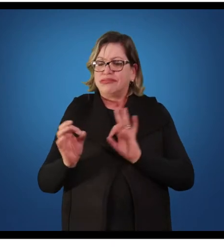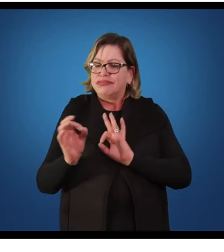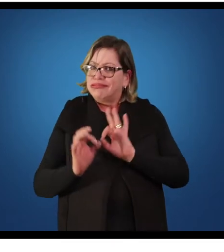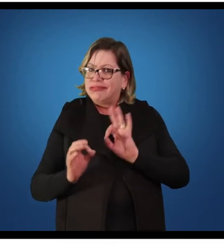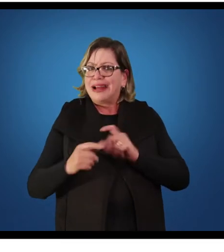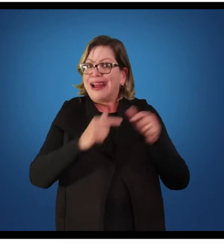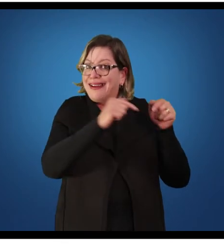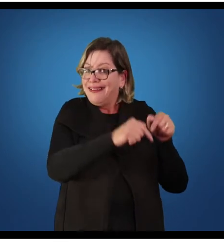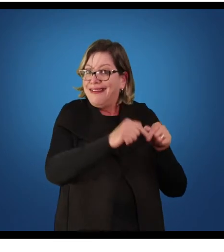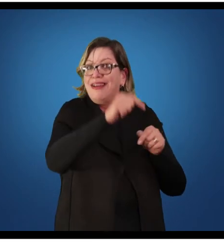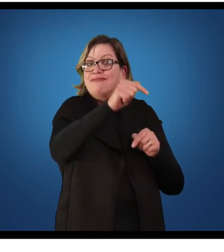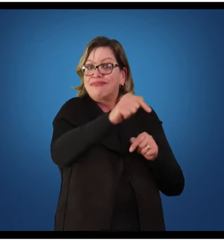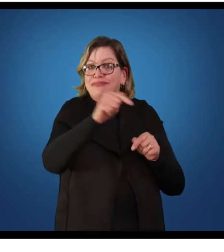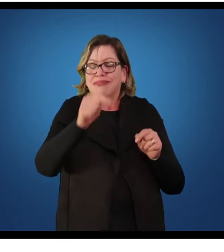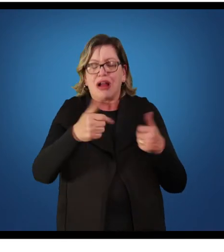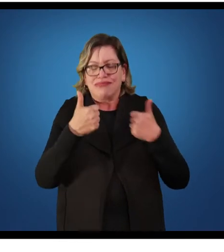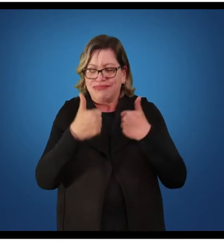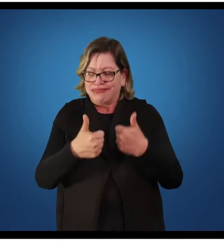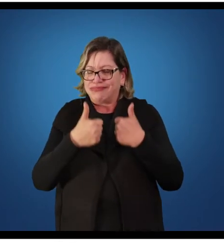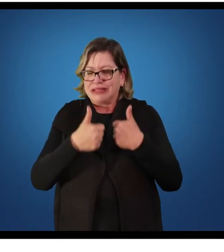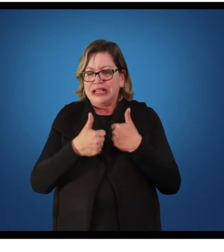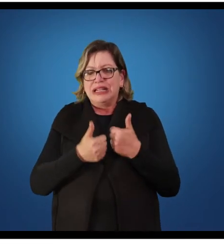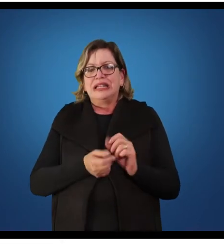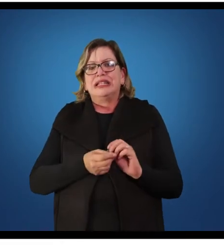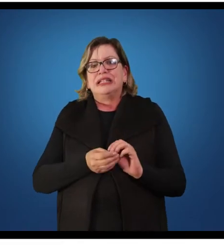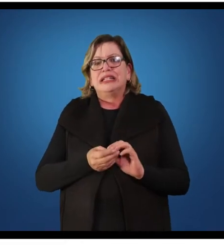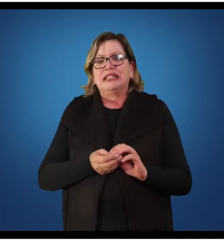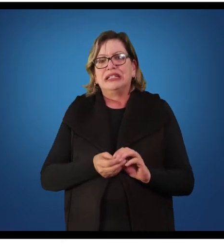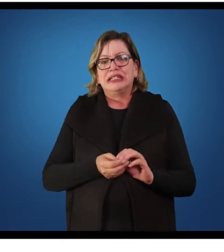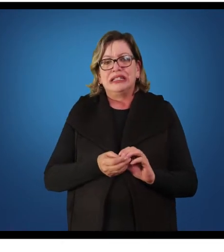Aqui. Isso. Fecha aqui.